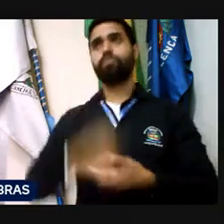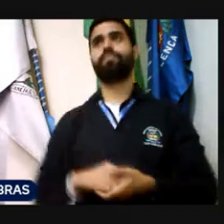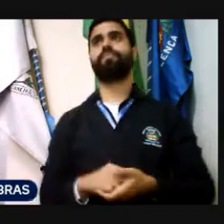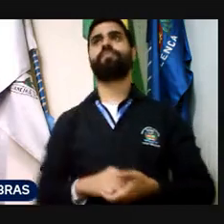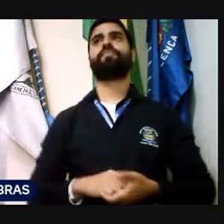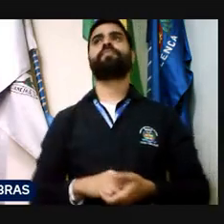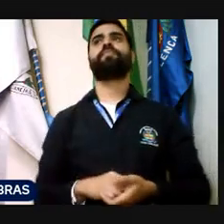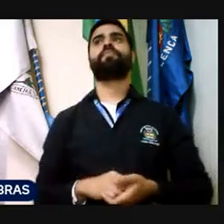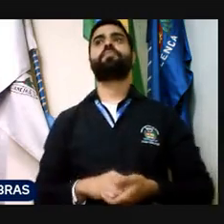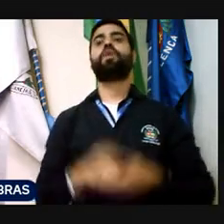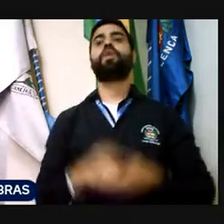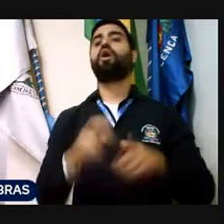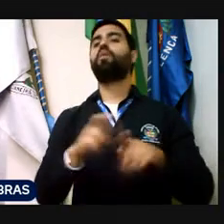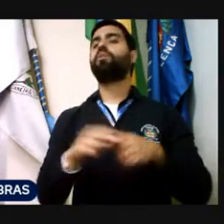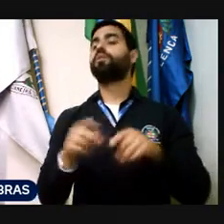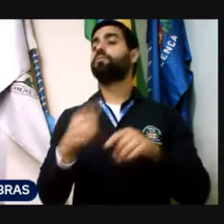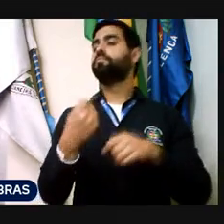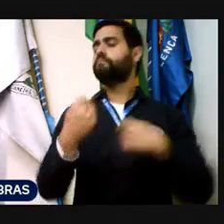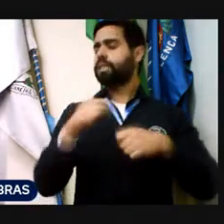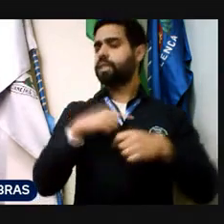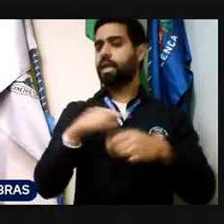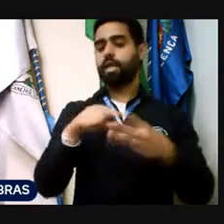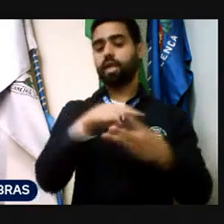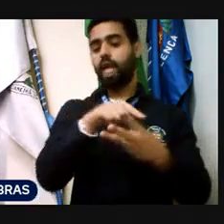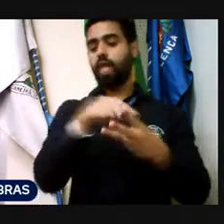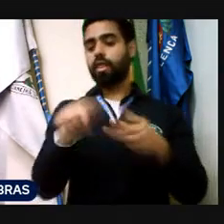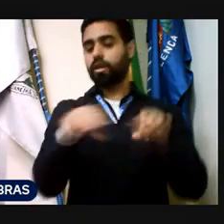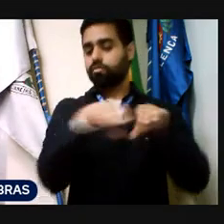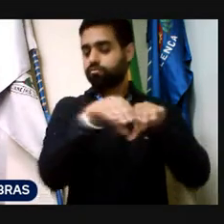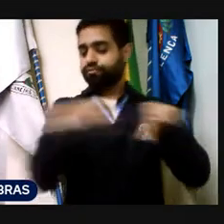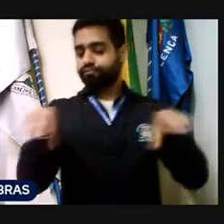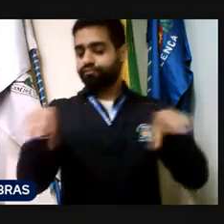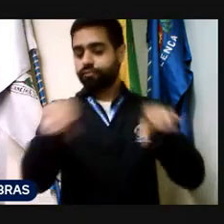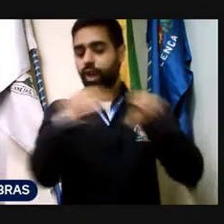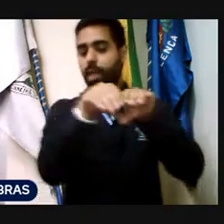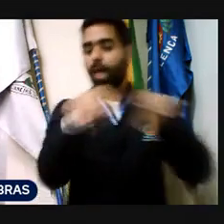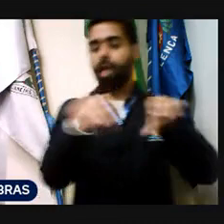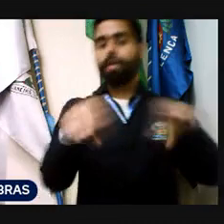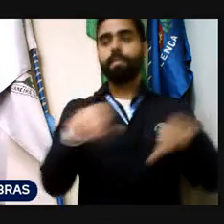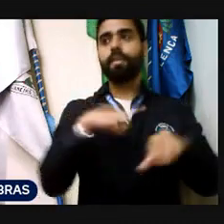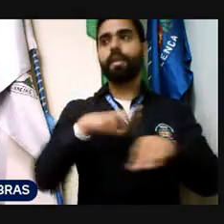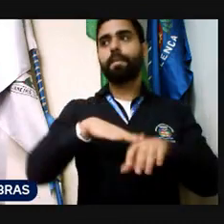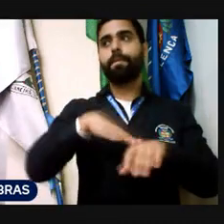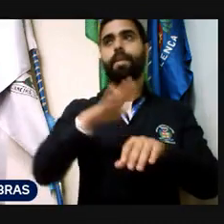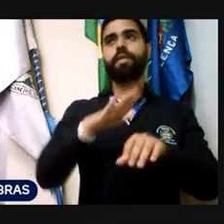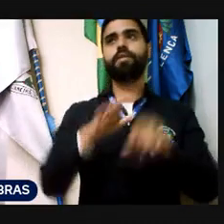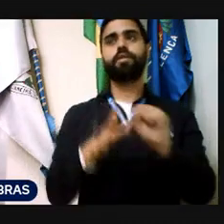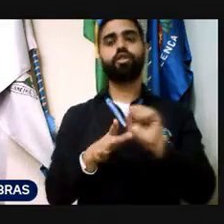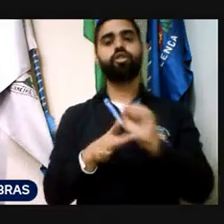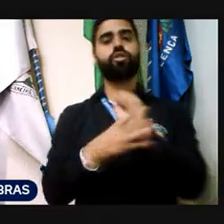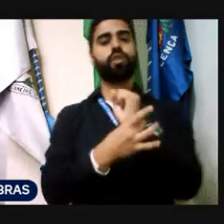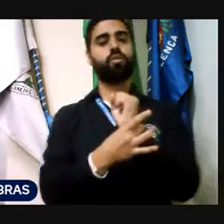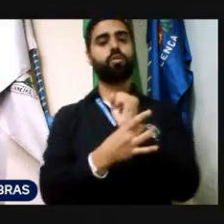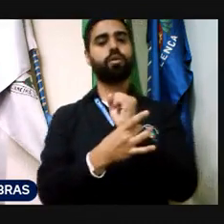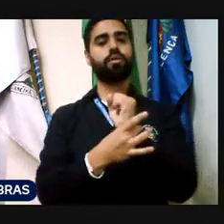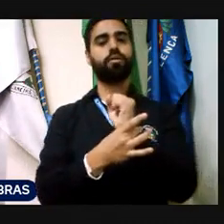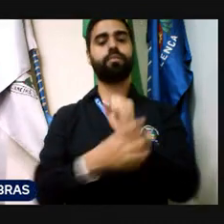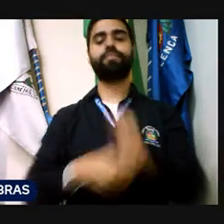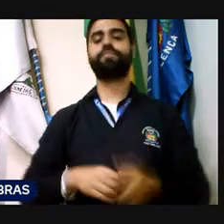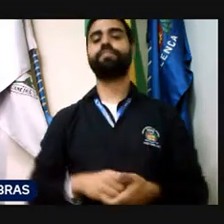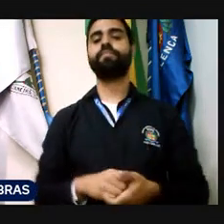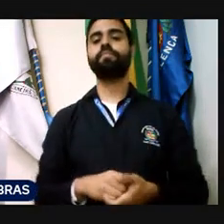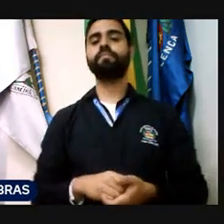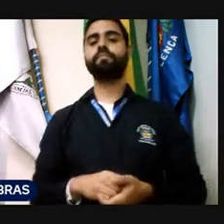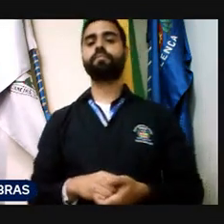Assim, solicito a instalação de 3 quebra-mola na localidade, a fim de garantir maior segurança aos moradores